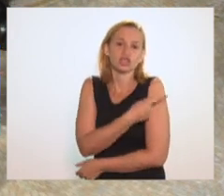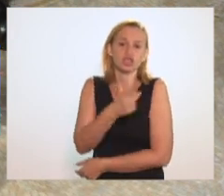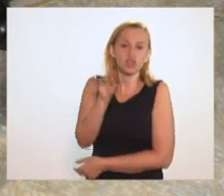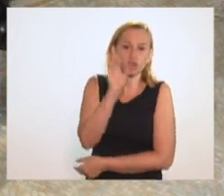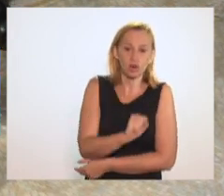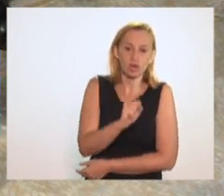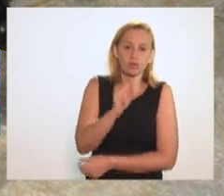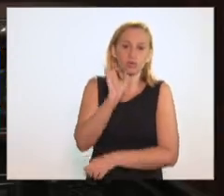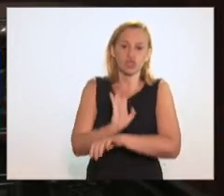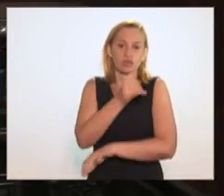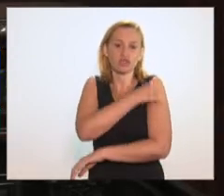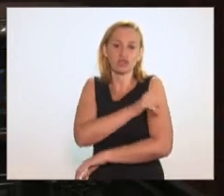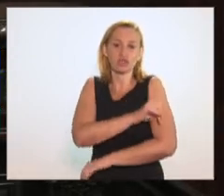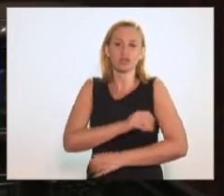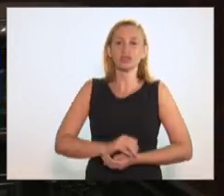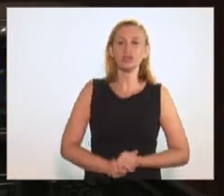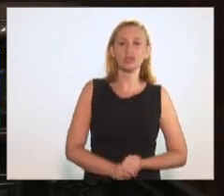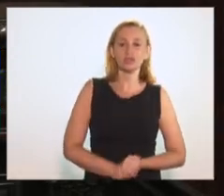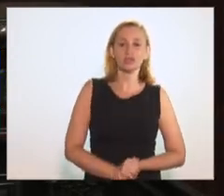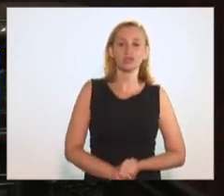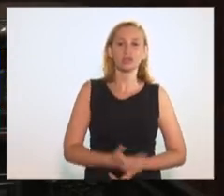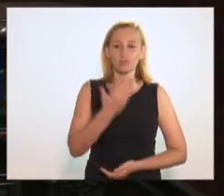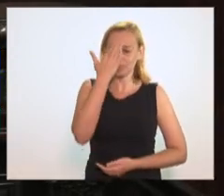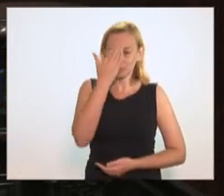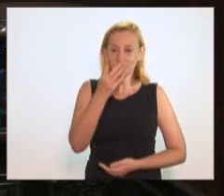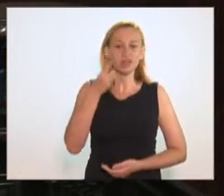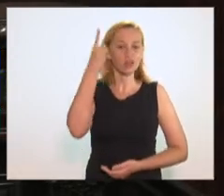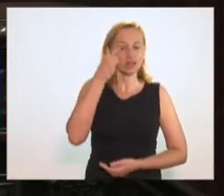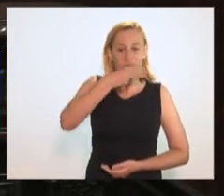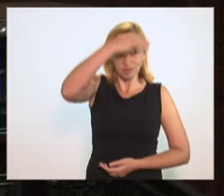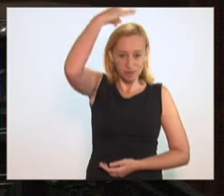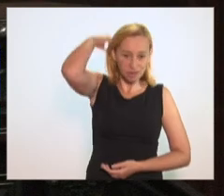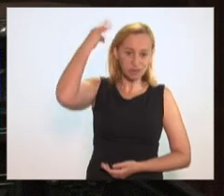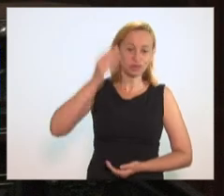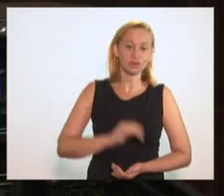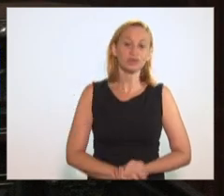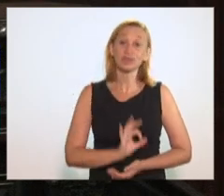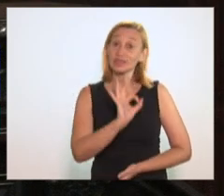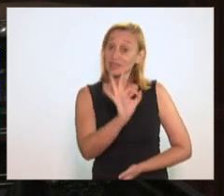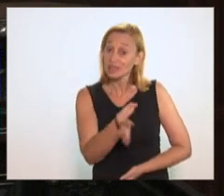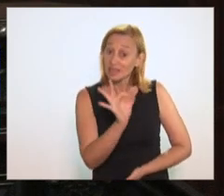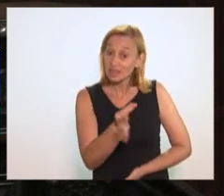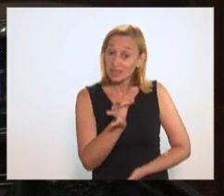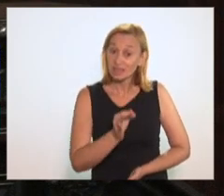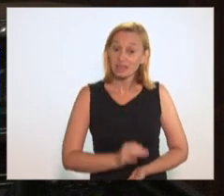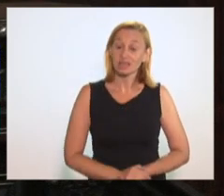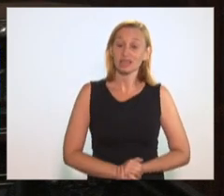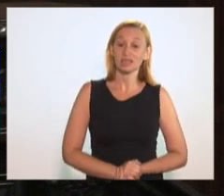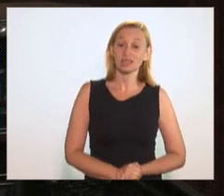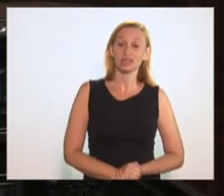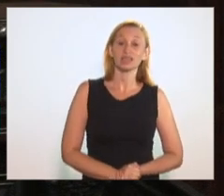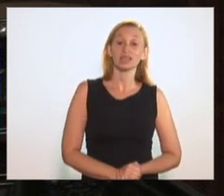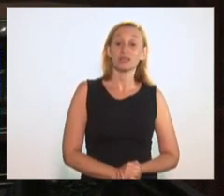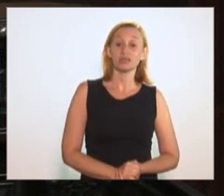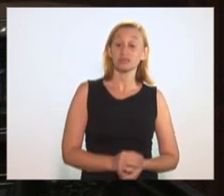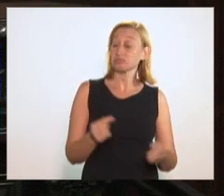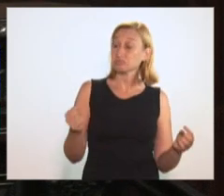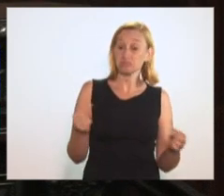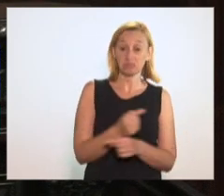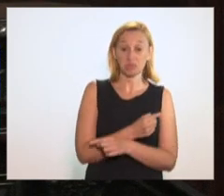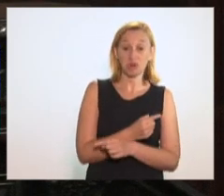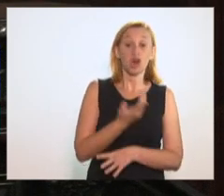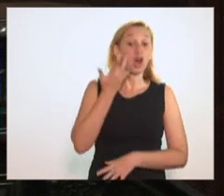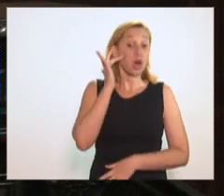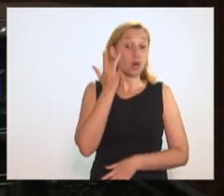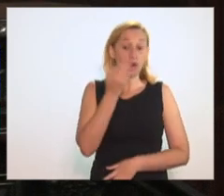no Estado do Rio de Janeiro. Obrigado, deputado Márcio Pacheco. Eu, obviamente, discordo dessa avaliação do deputado. Eu acho que quando o